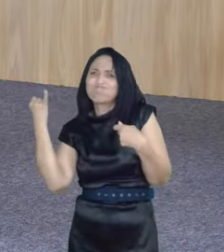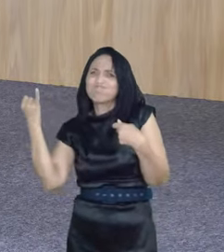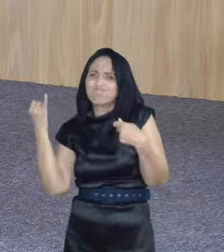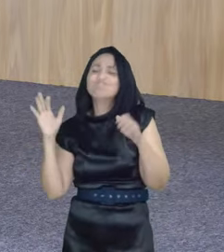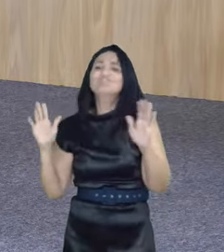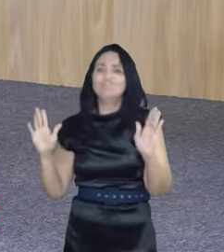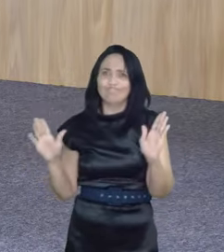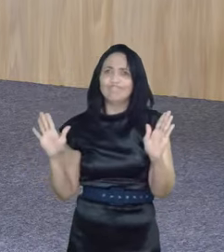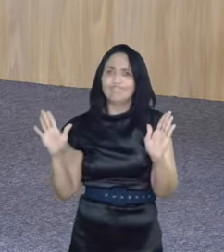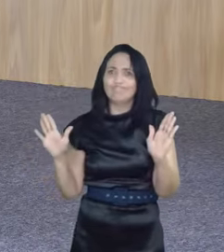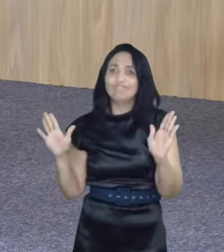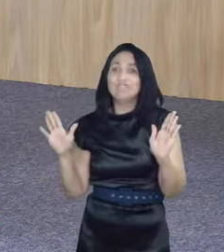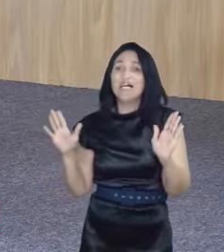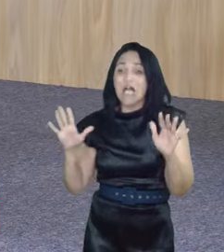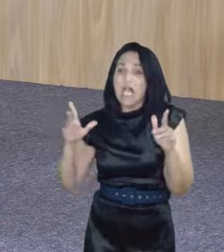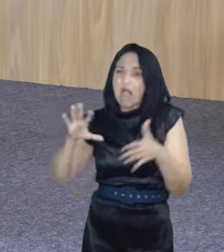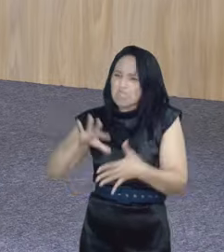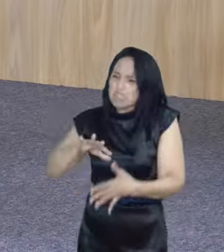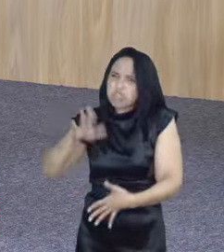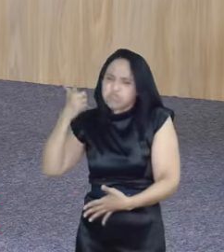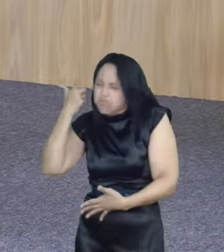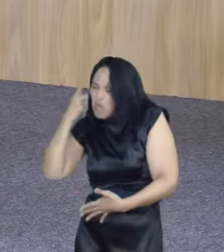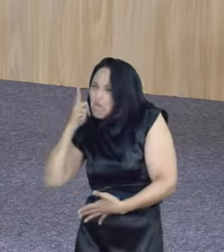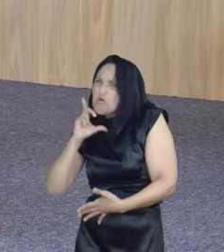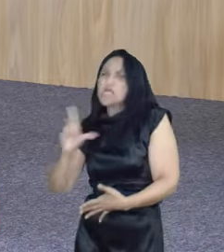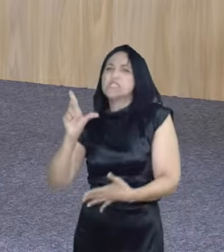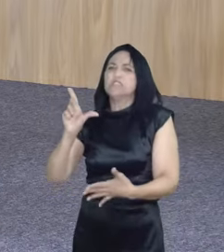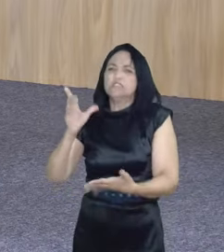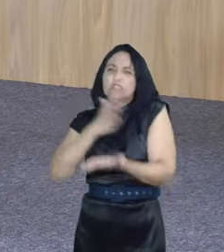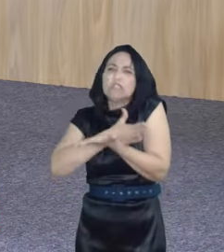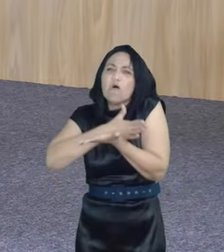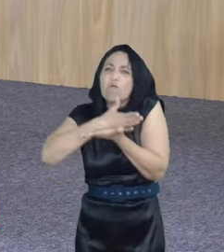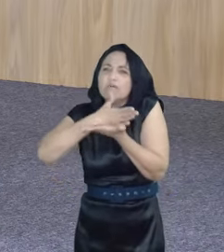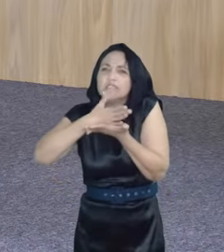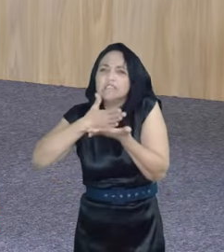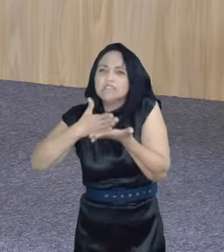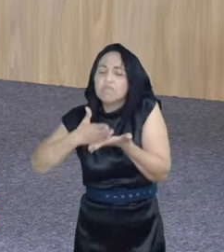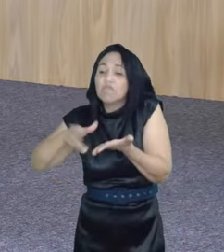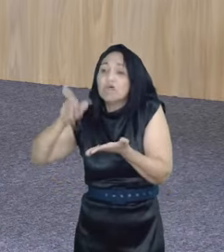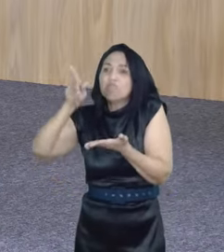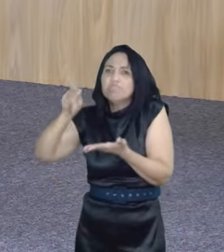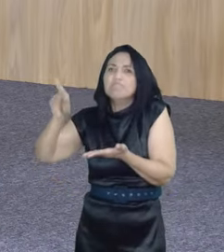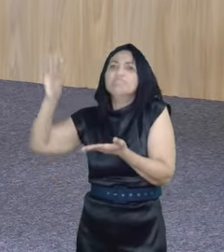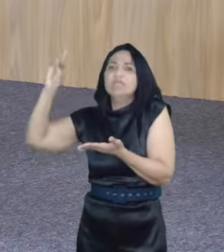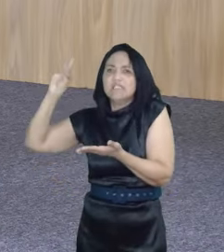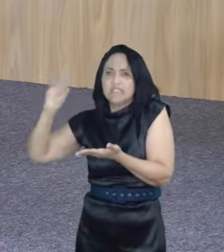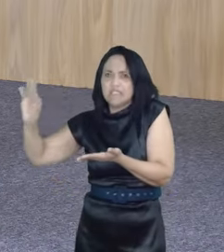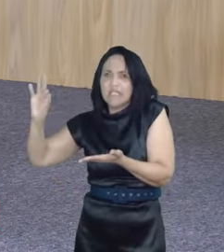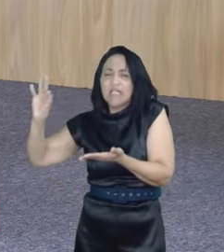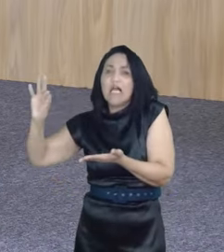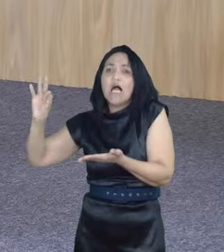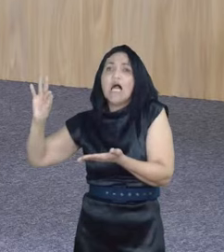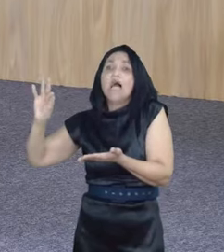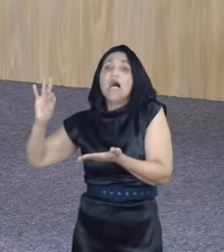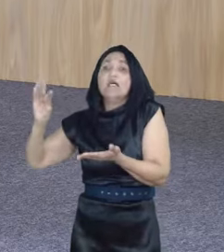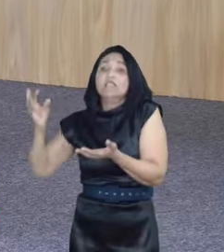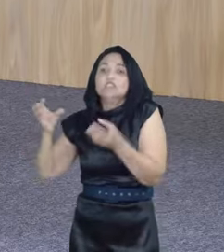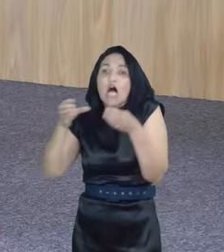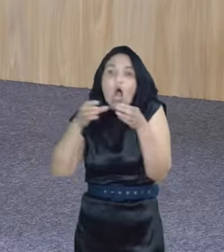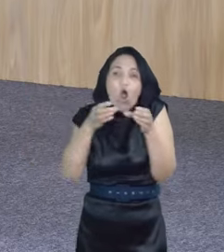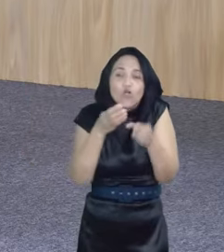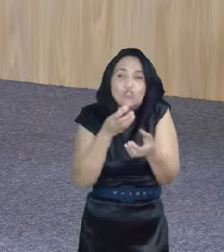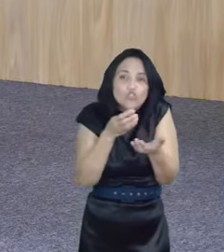uma conquista que foi nossa, quem começou isso foi o PT, né, da cota de gênero,